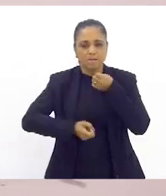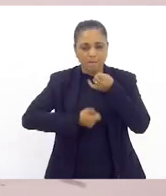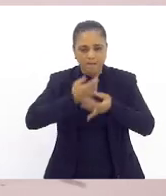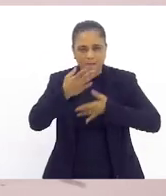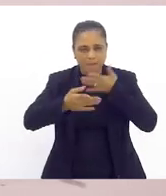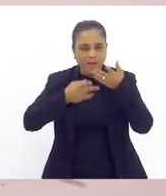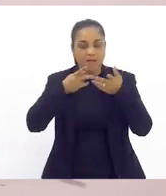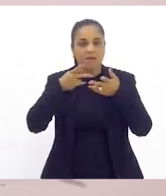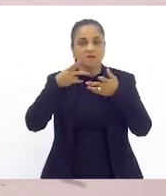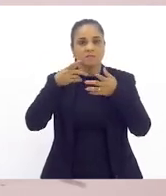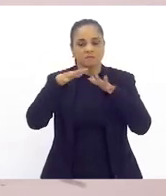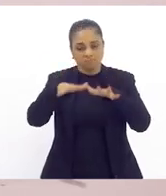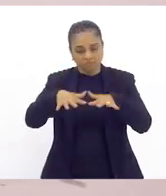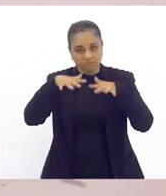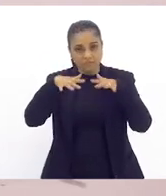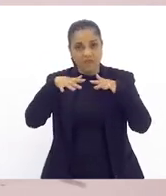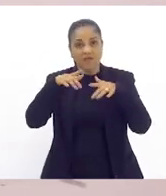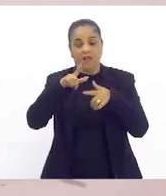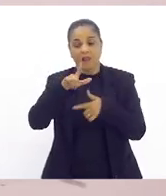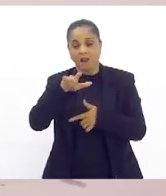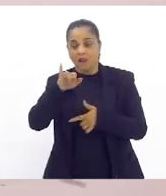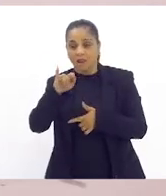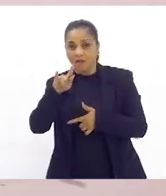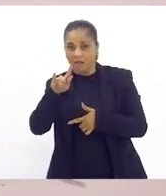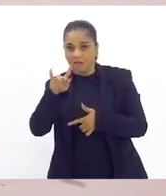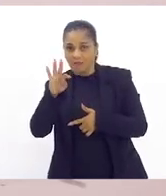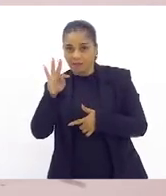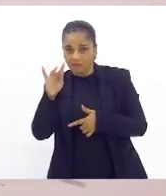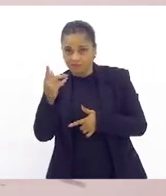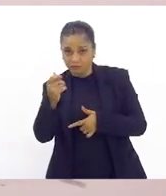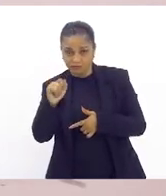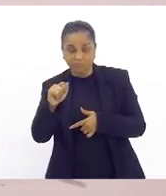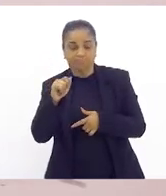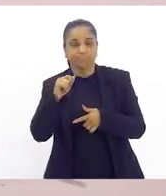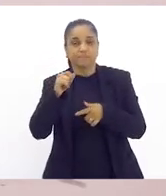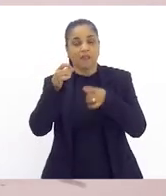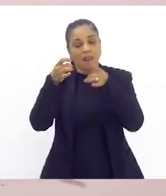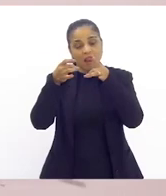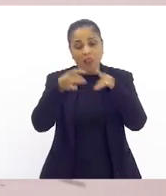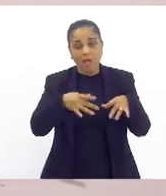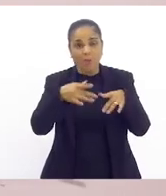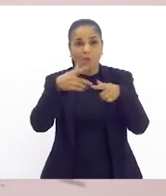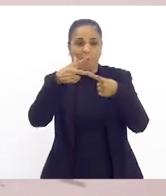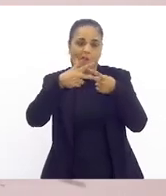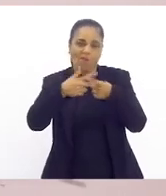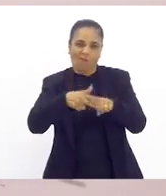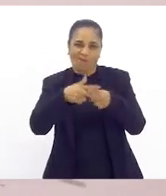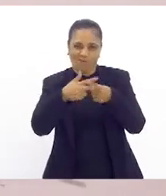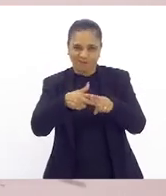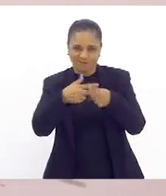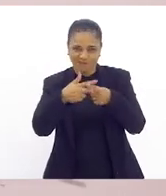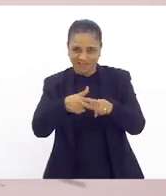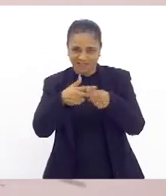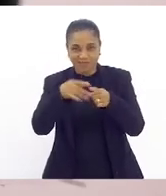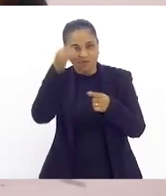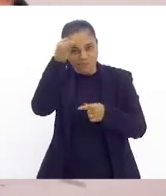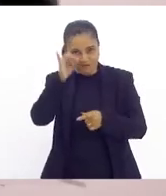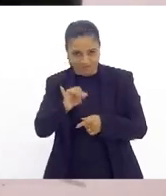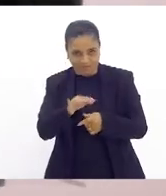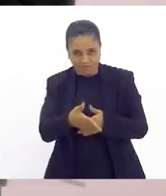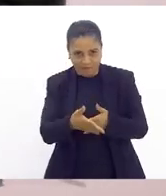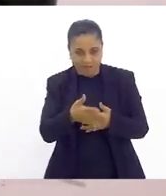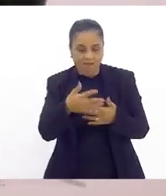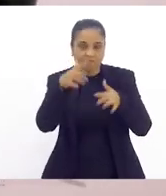sessões a light deixou de fazer as manutenções preventivas e isso a cometeu muito a nossa cidade que a nossa cidade